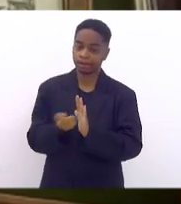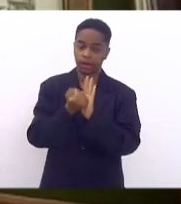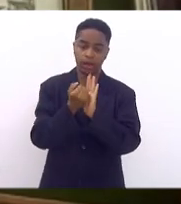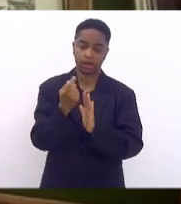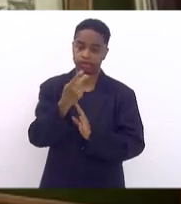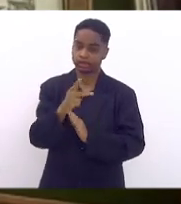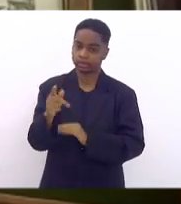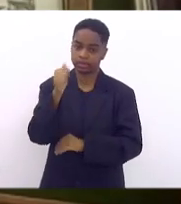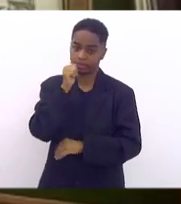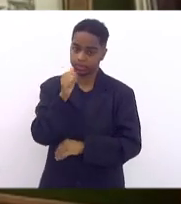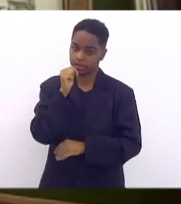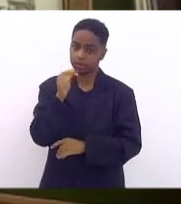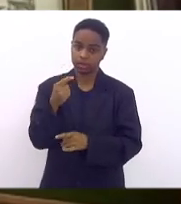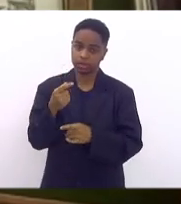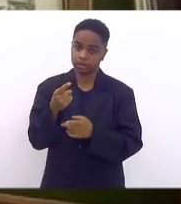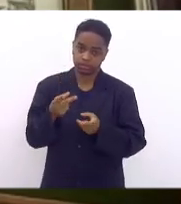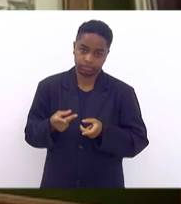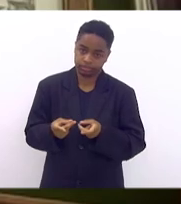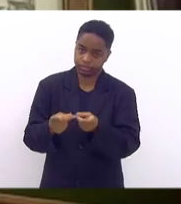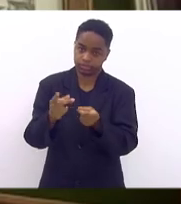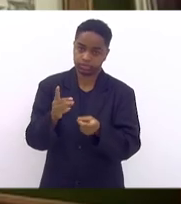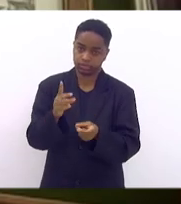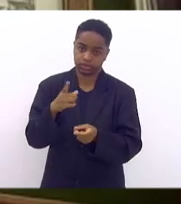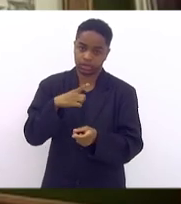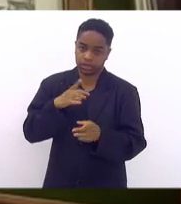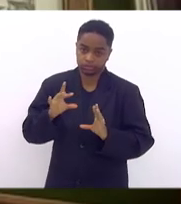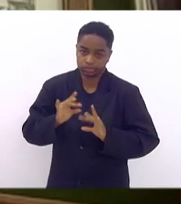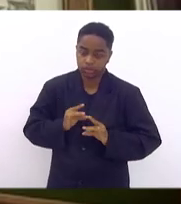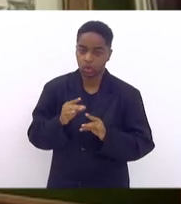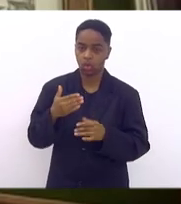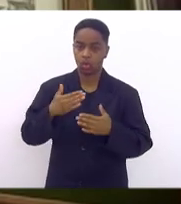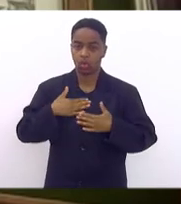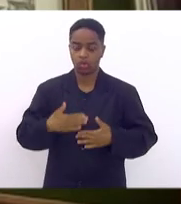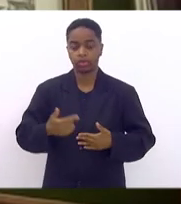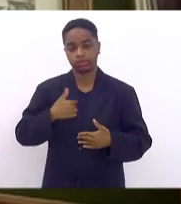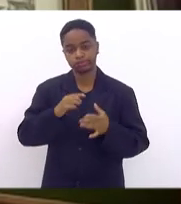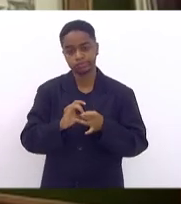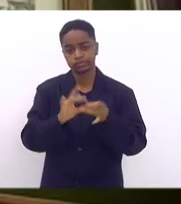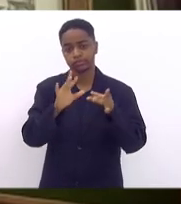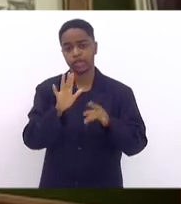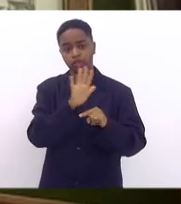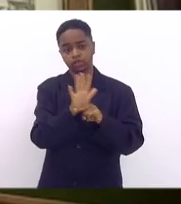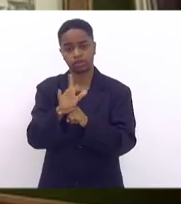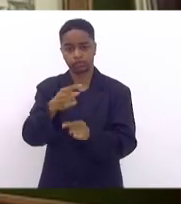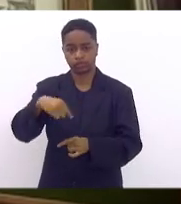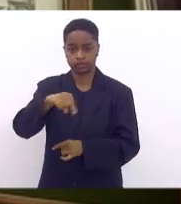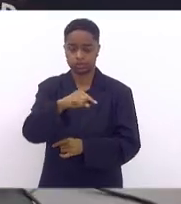vão carregar para todo sempre. É isso, me coloco à disposição para ajudá-los em tudo que eu puder.